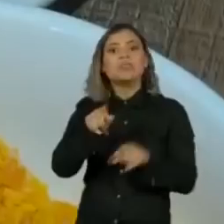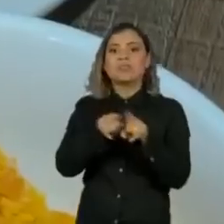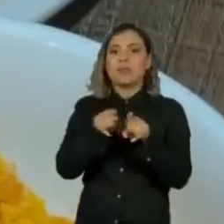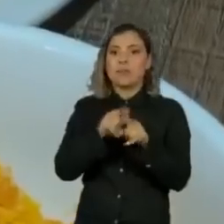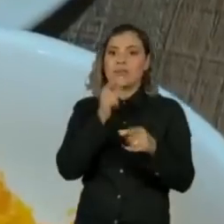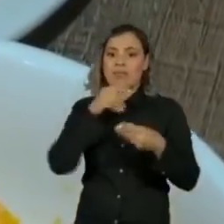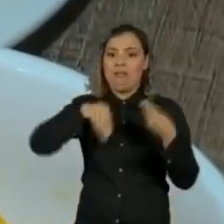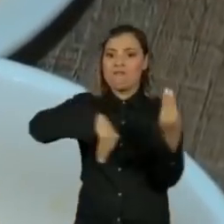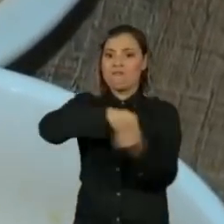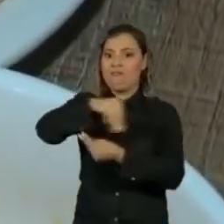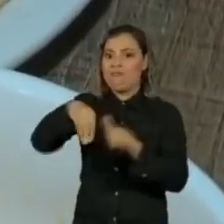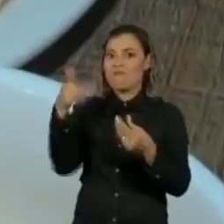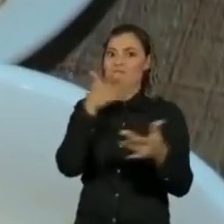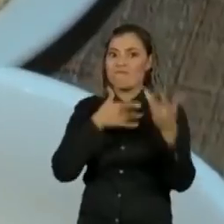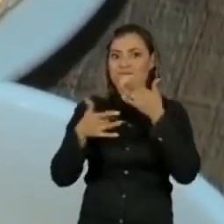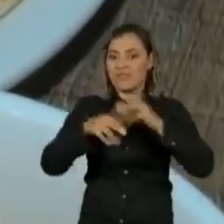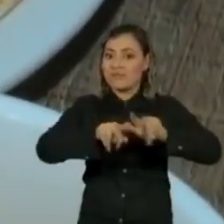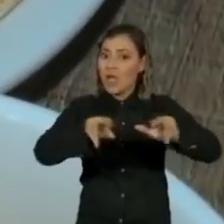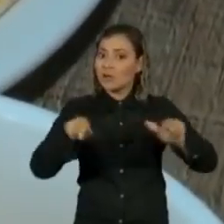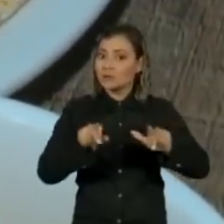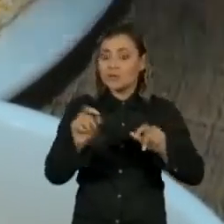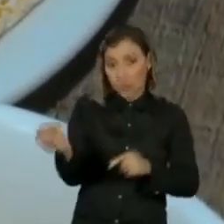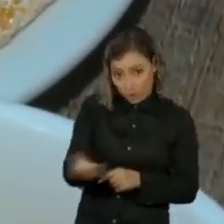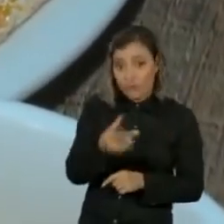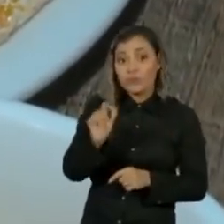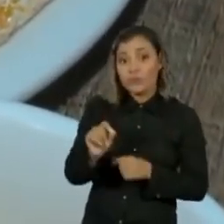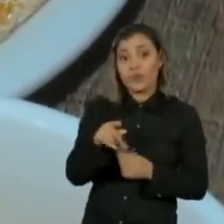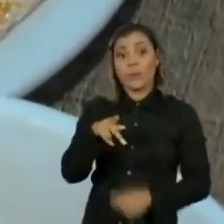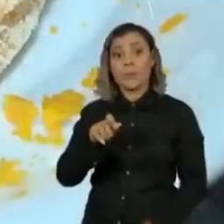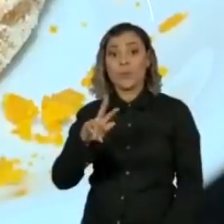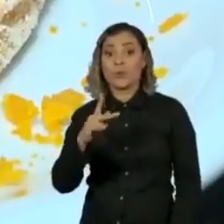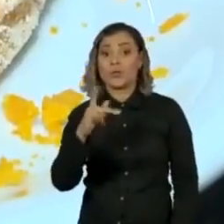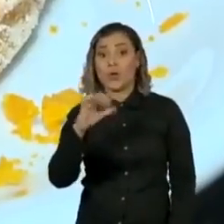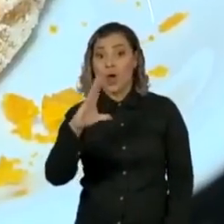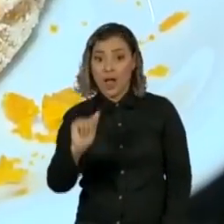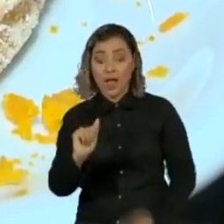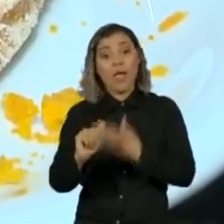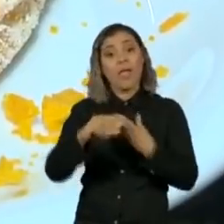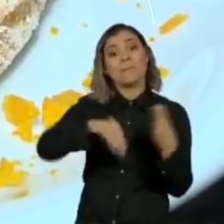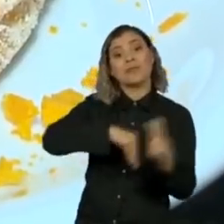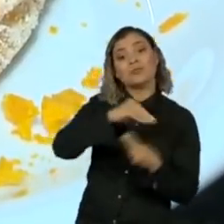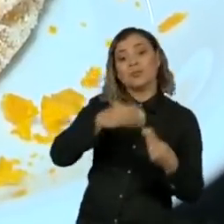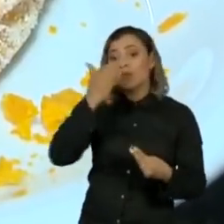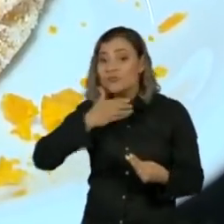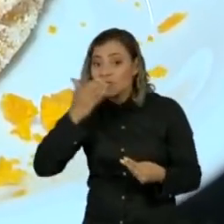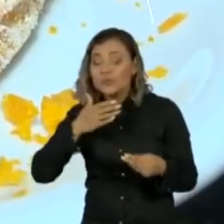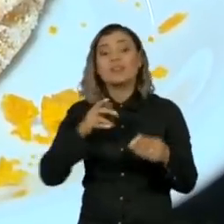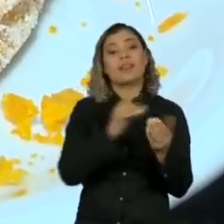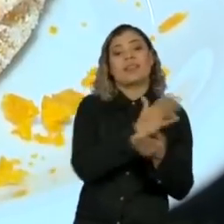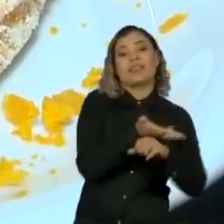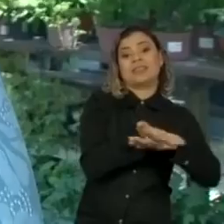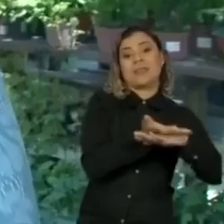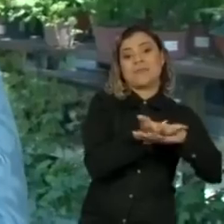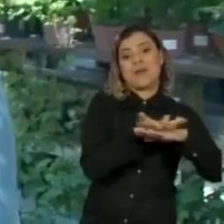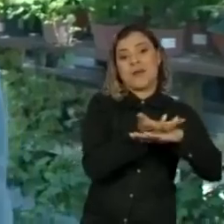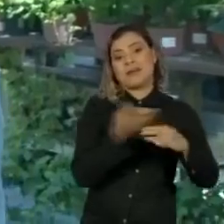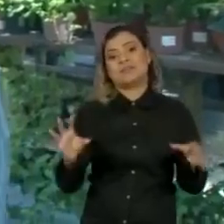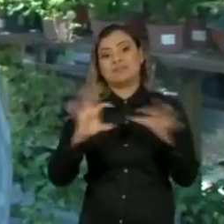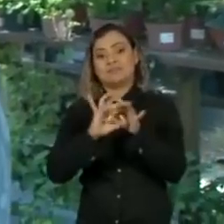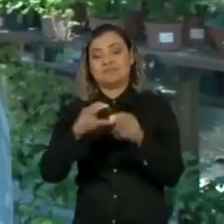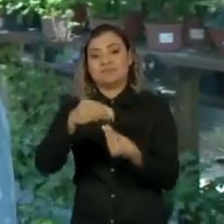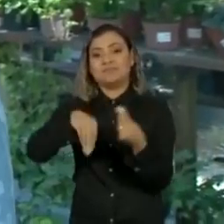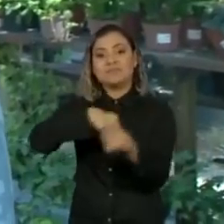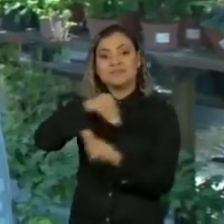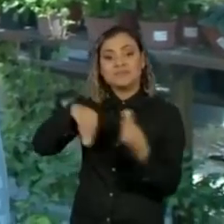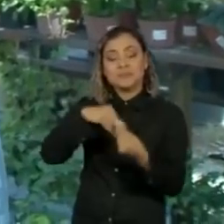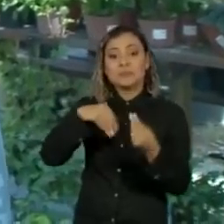cores e novos sabores. Uma novidade, a pupunhoca, que é a mistura de pupunha com tapioca. O amazonense ele